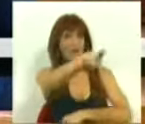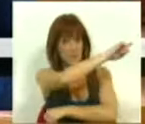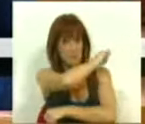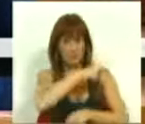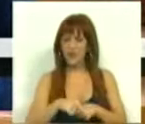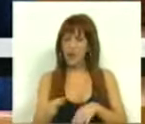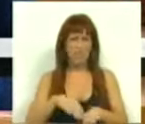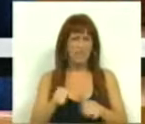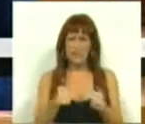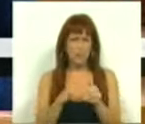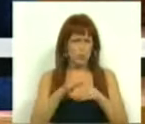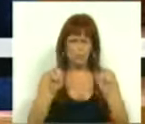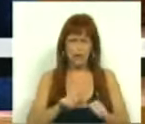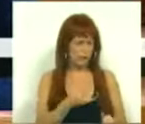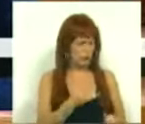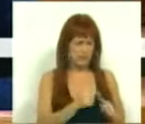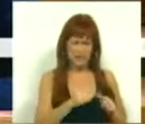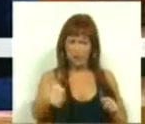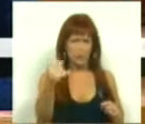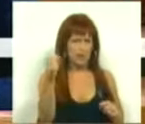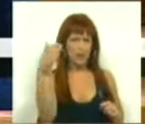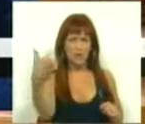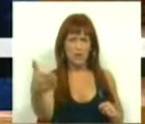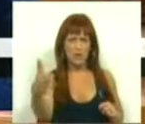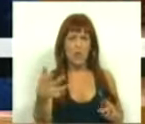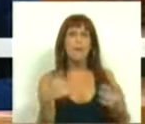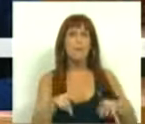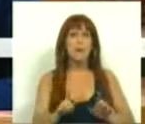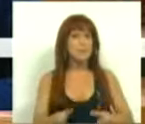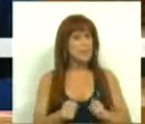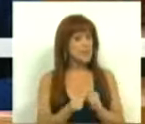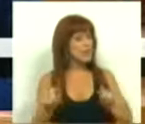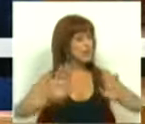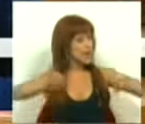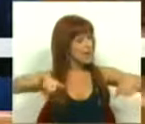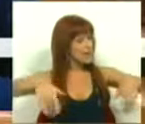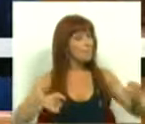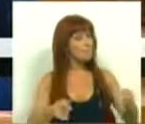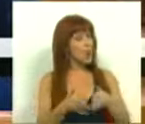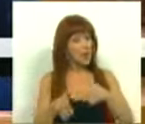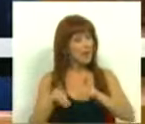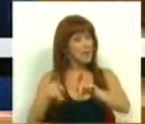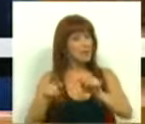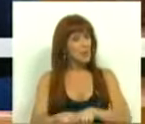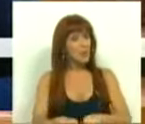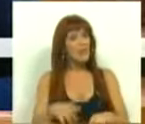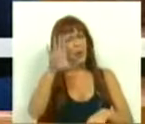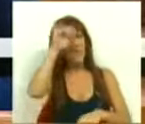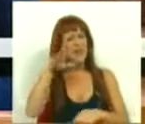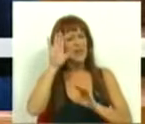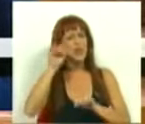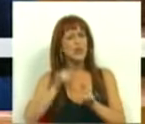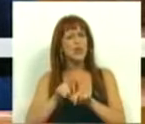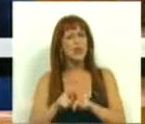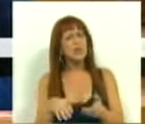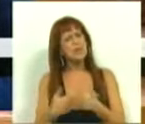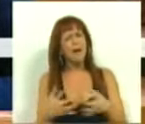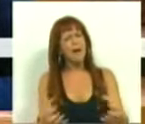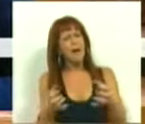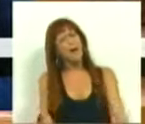Socialista, não fizeram tudo mal entre 2005 e 2011. Mas devem afastar-se dessa orientação de que se governa a educação por indução